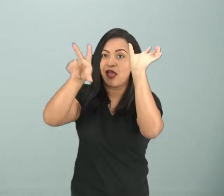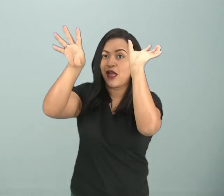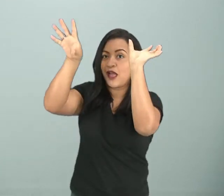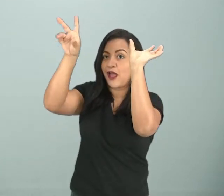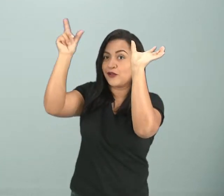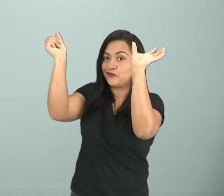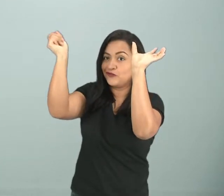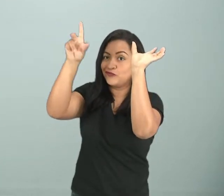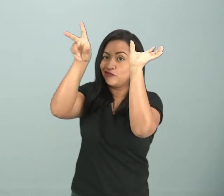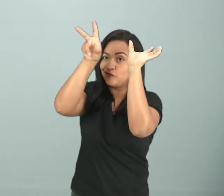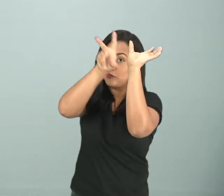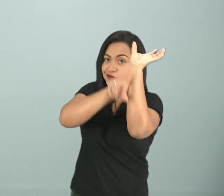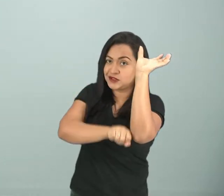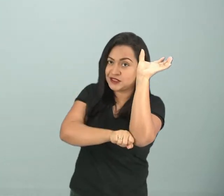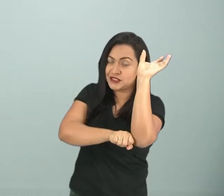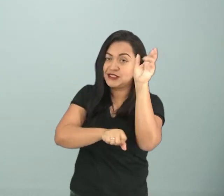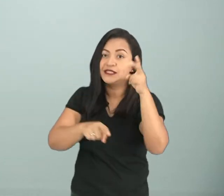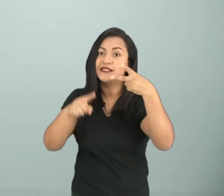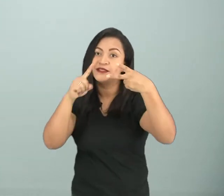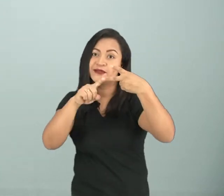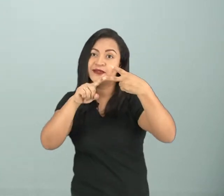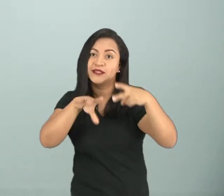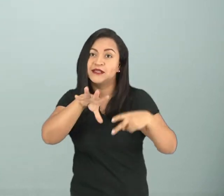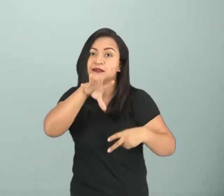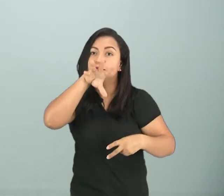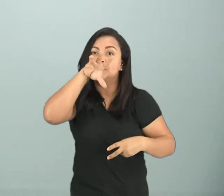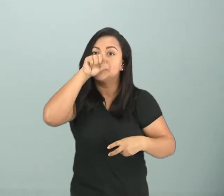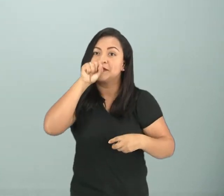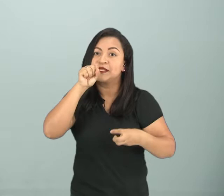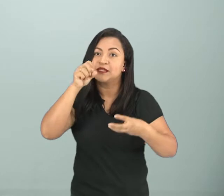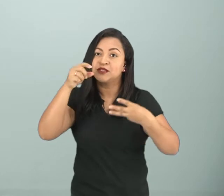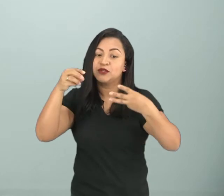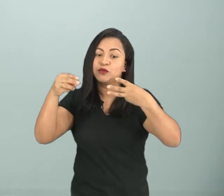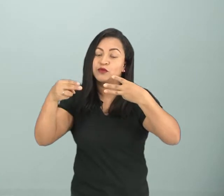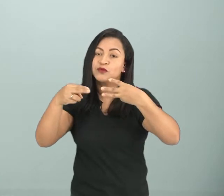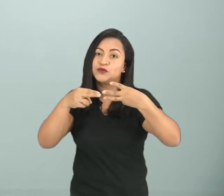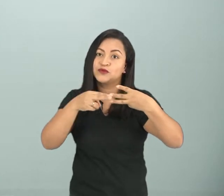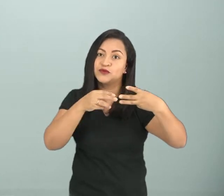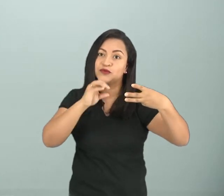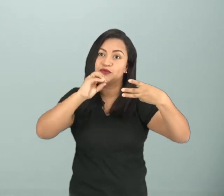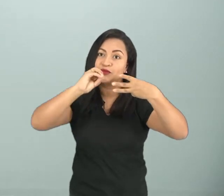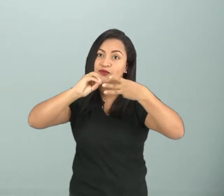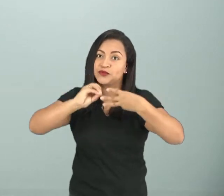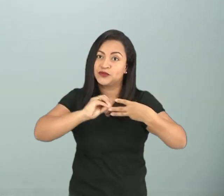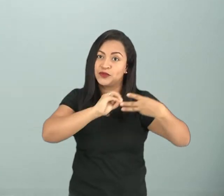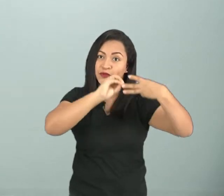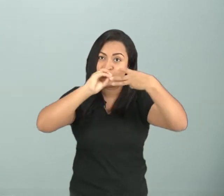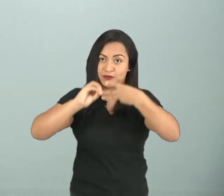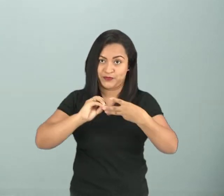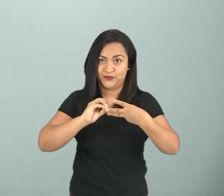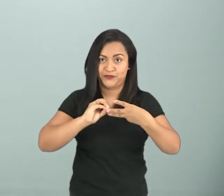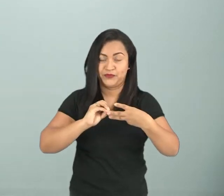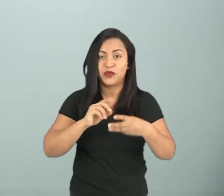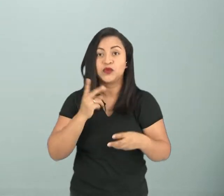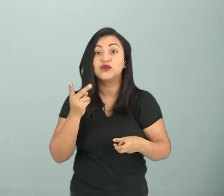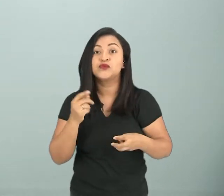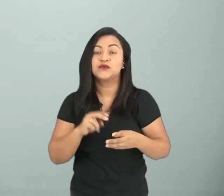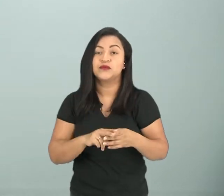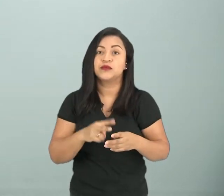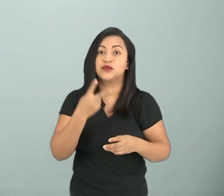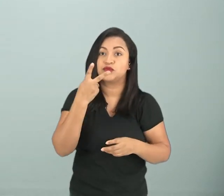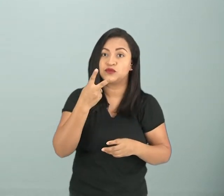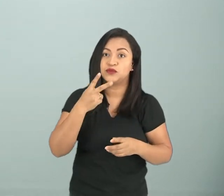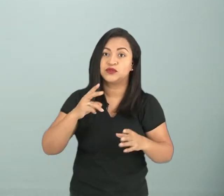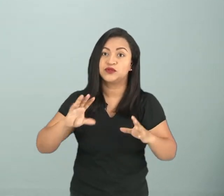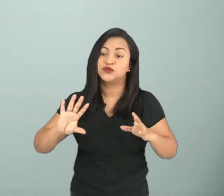não realize fotossíntese, nós dependemos dela para que ocorra o processo de respiração celular. Nós vamos falar sobre essas